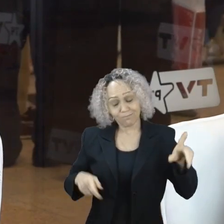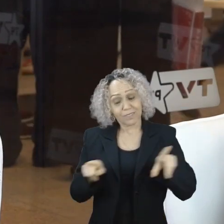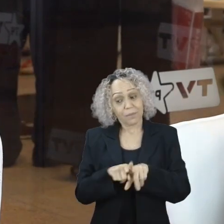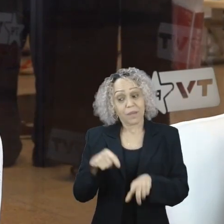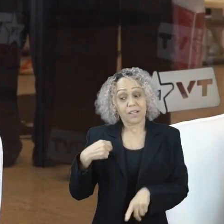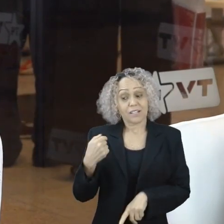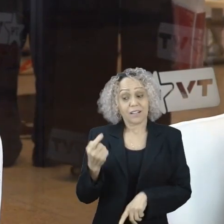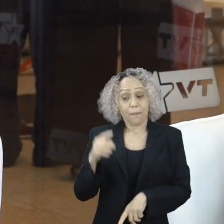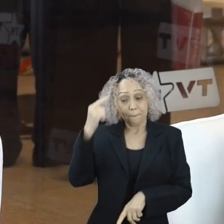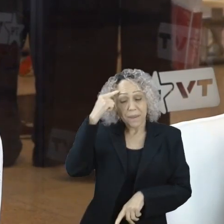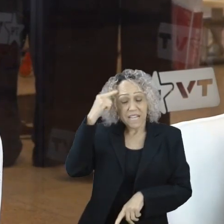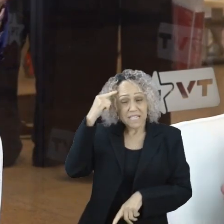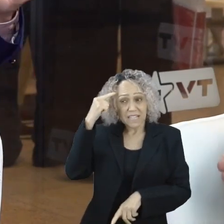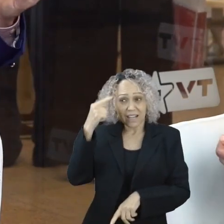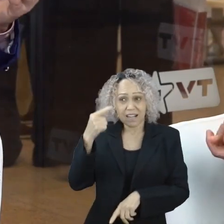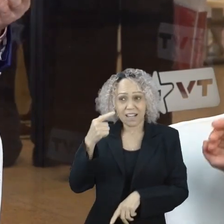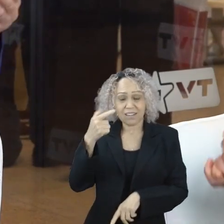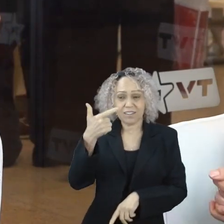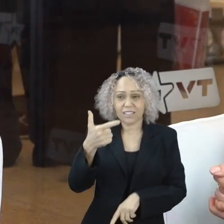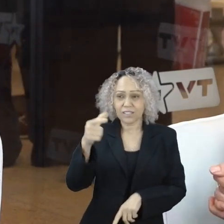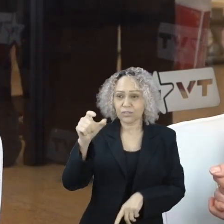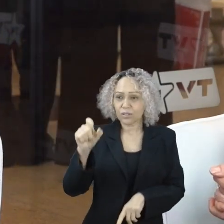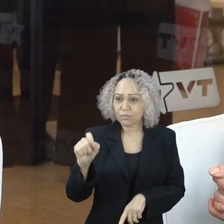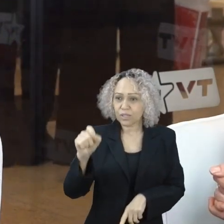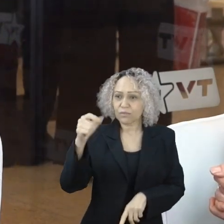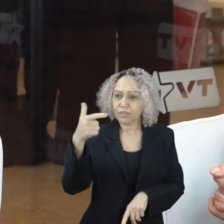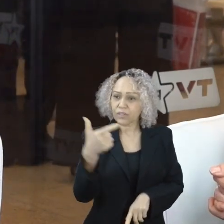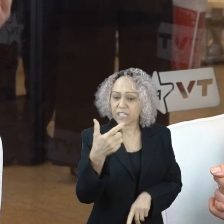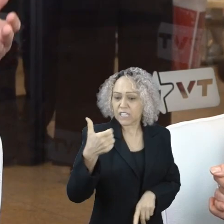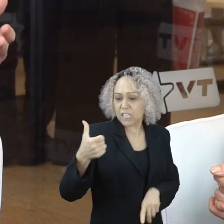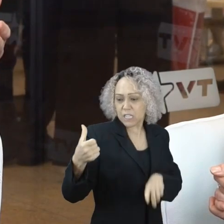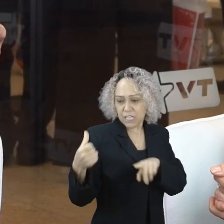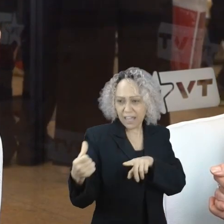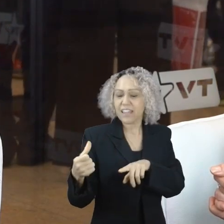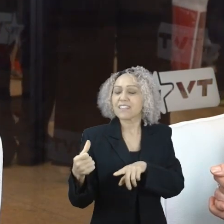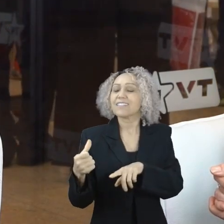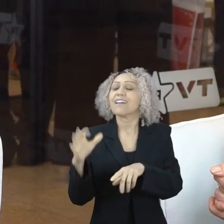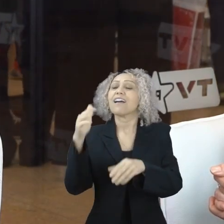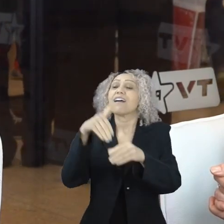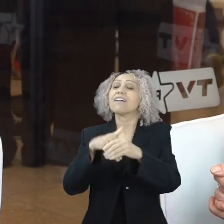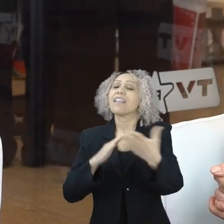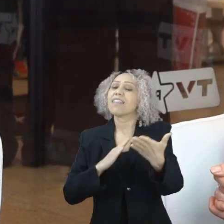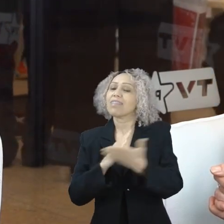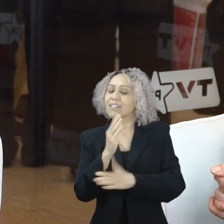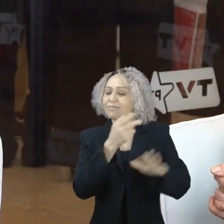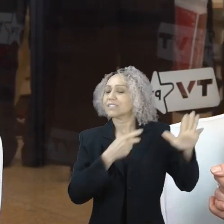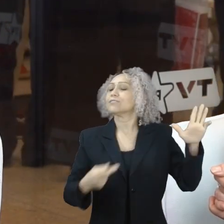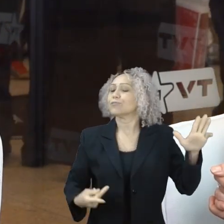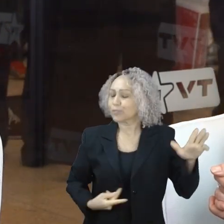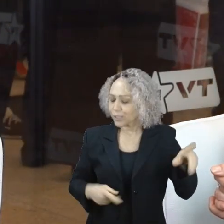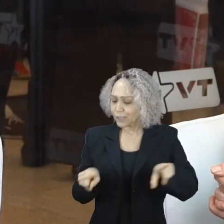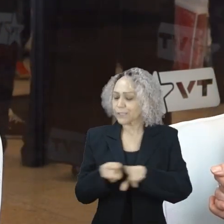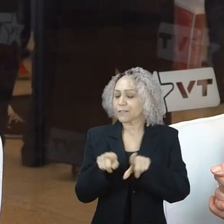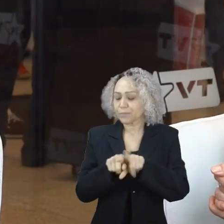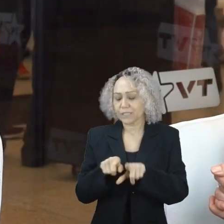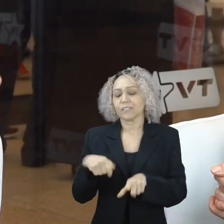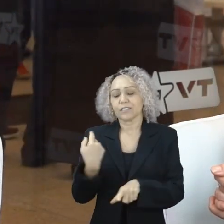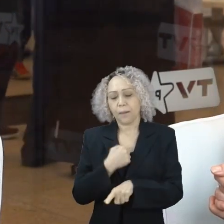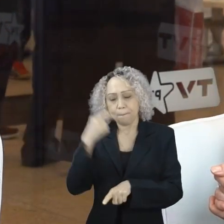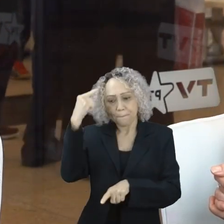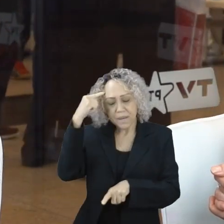Então, isso exige para o Brasil muito grande, muitos municípios, exige